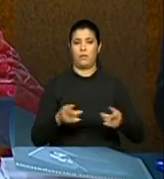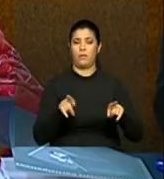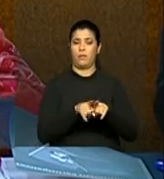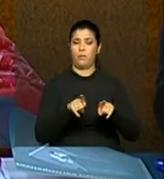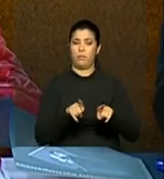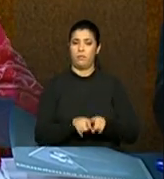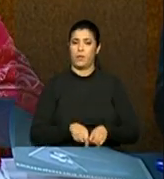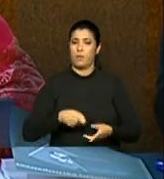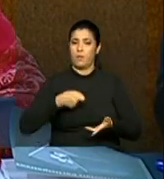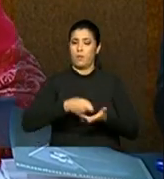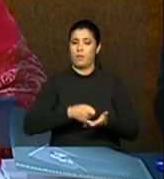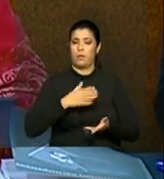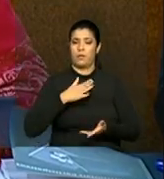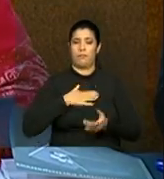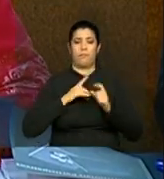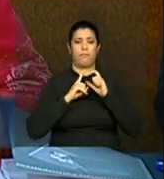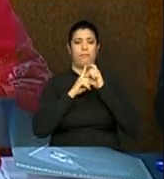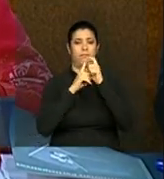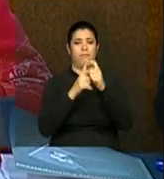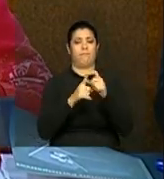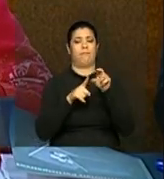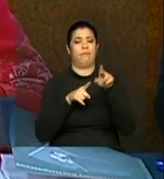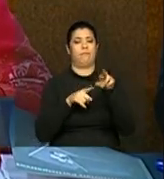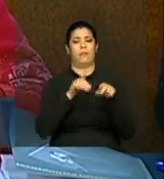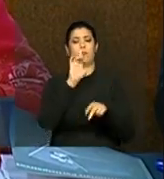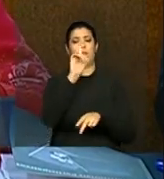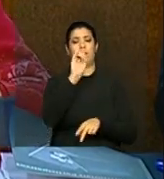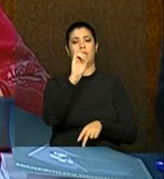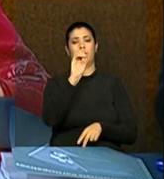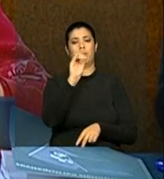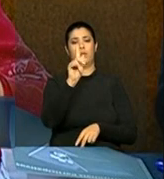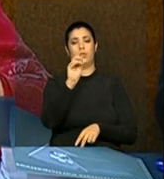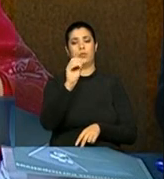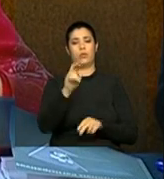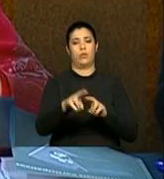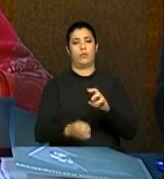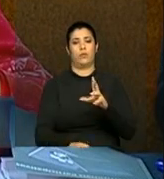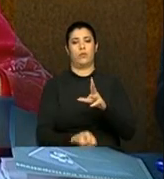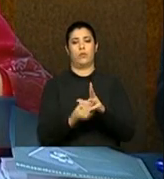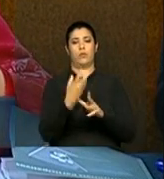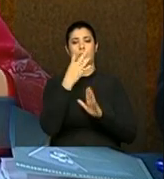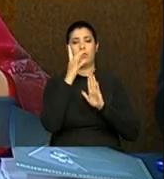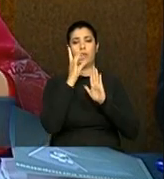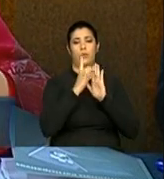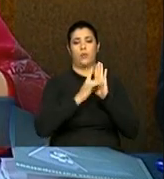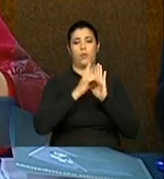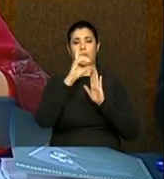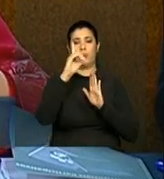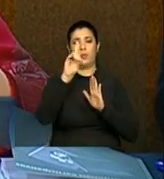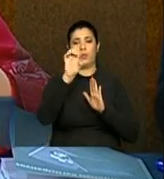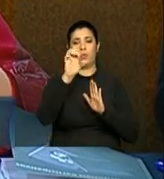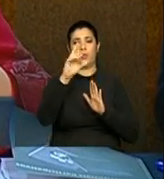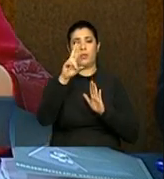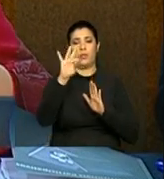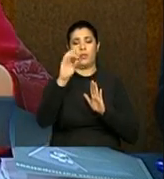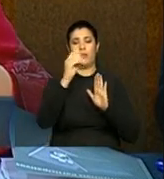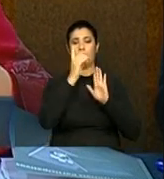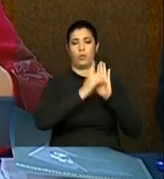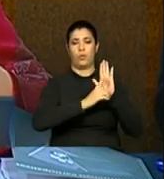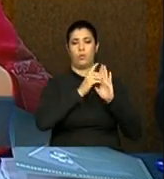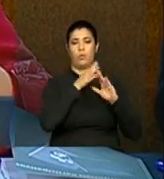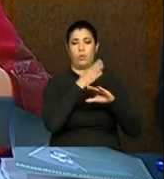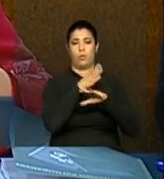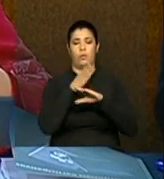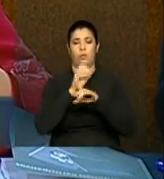palavras do Diogo em relação ao decreto, né, de participação